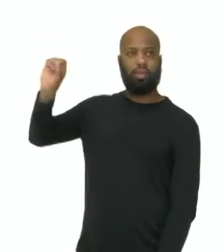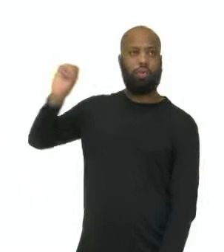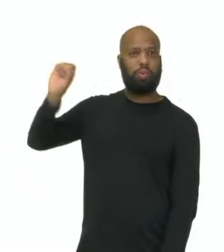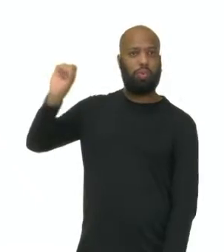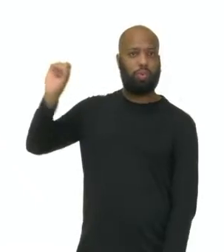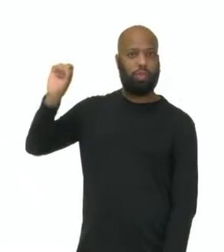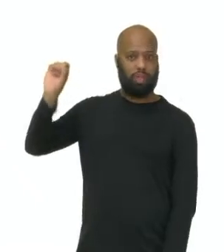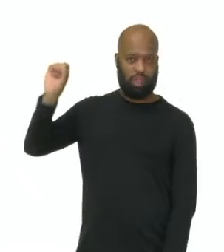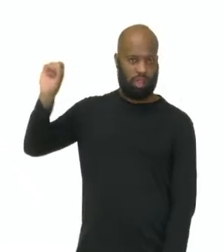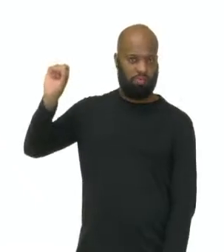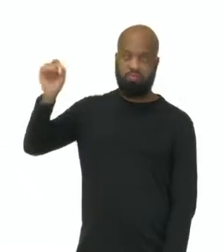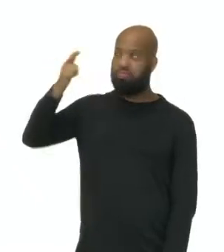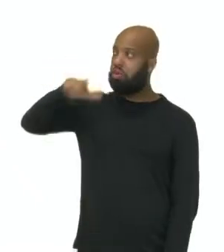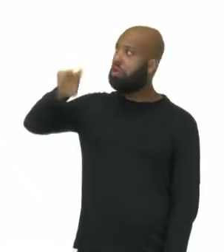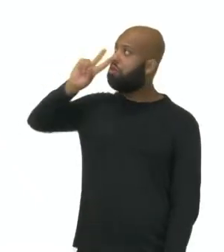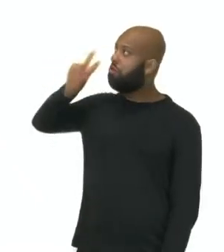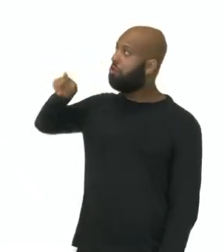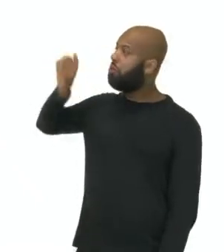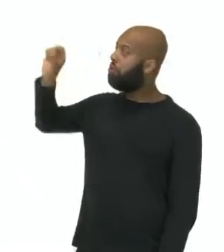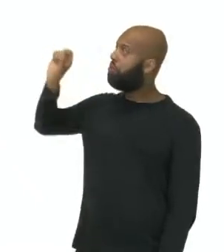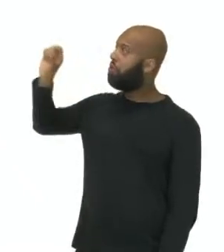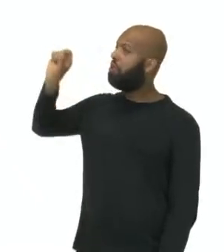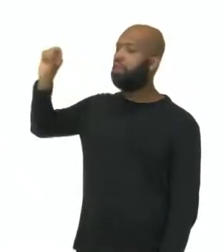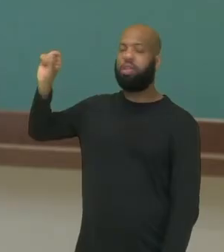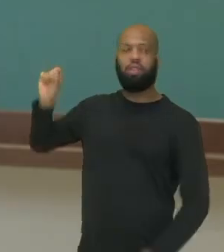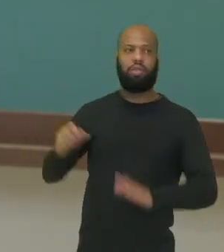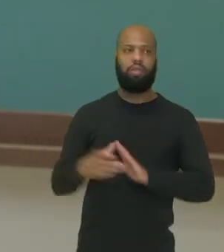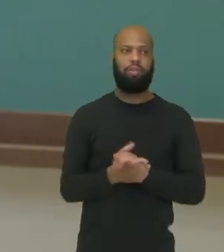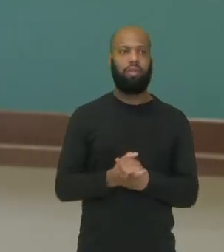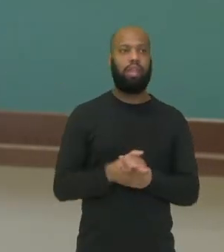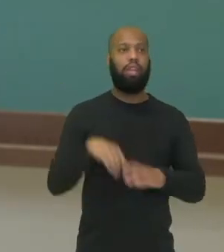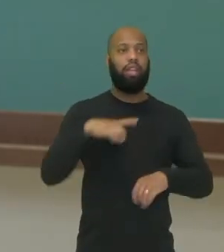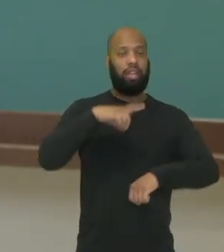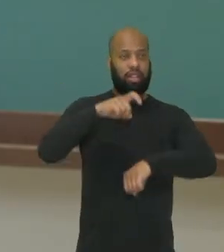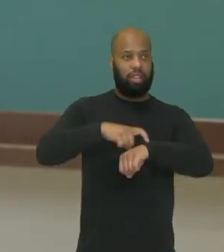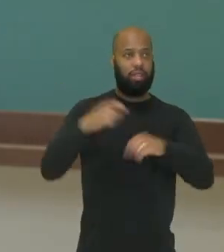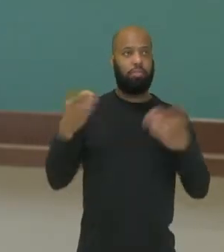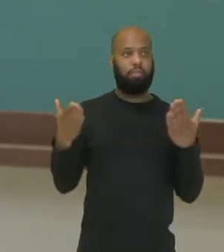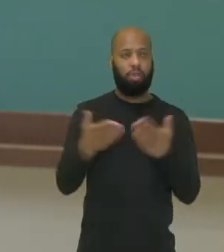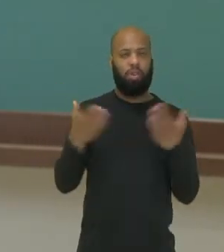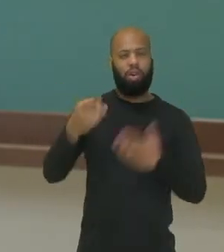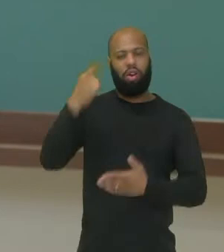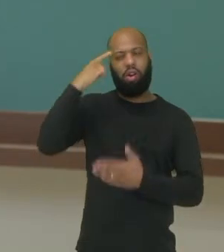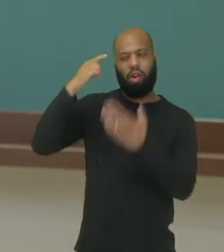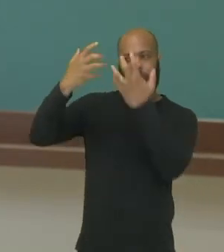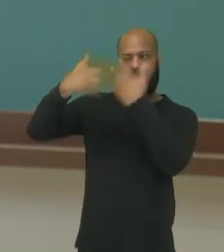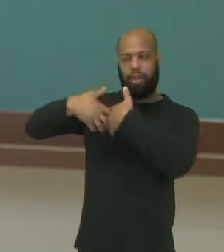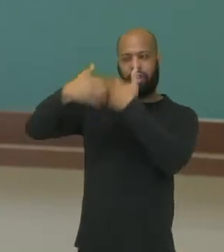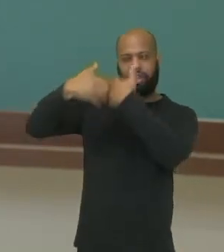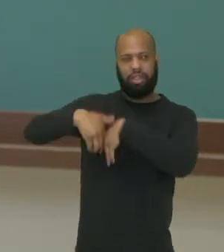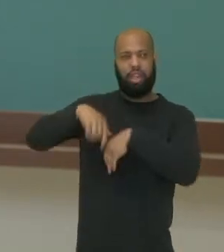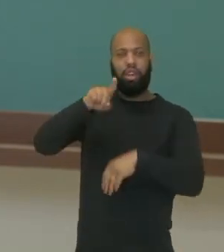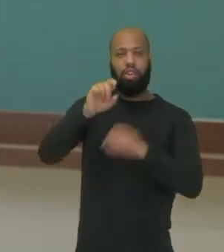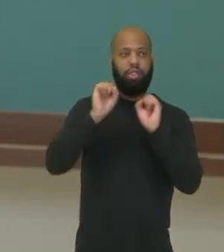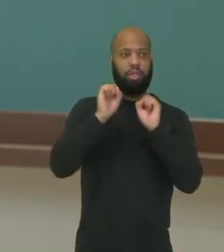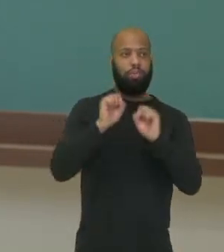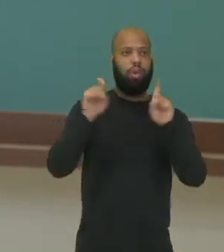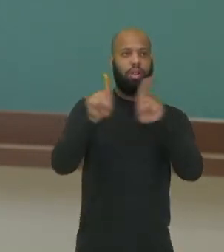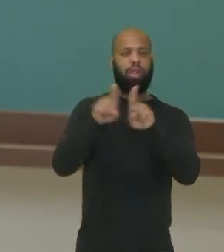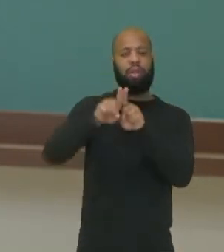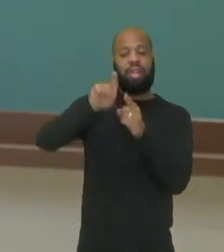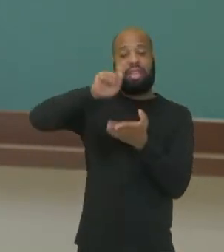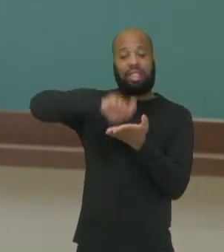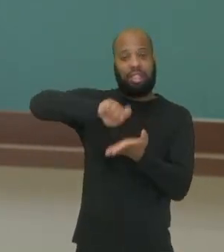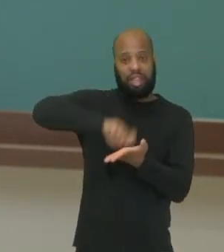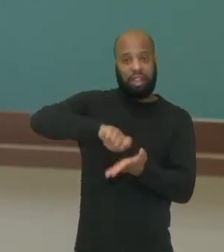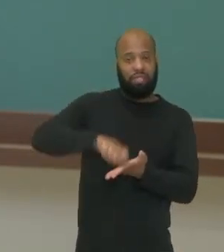para você? O que você está vendo? Eu vou dar um tempinho para você pensar. Você pode descrever aí